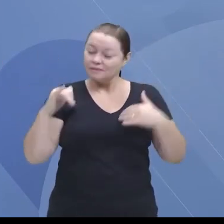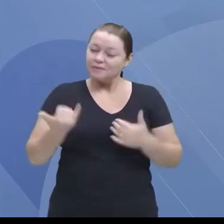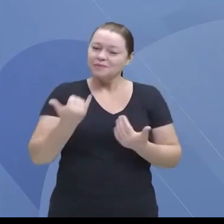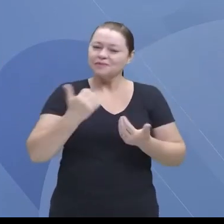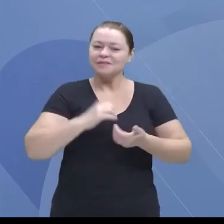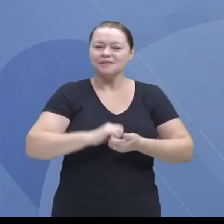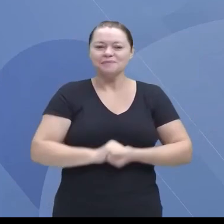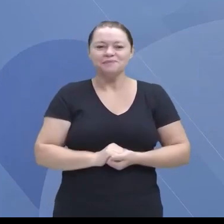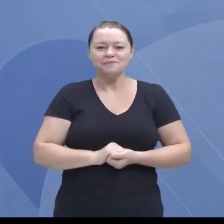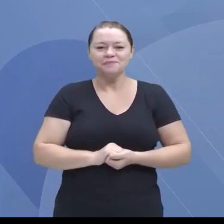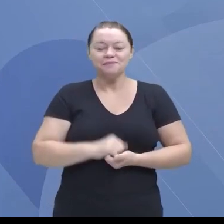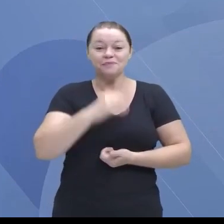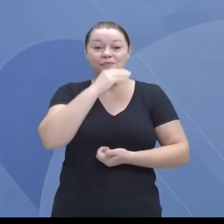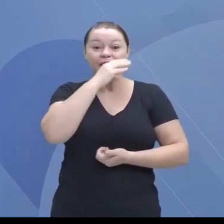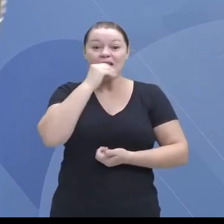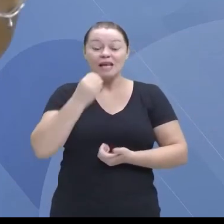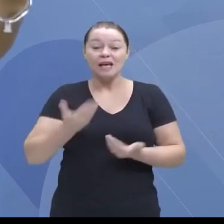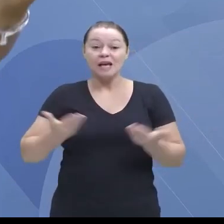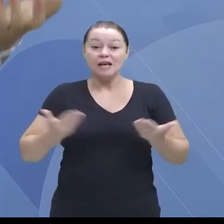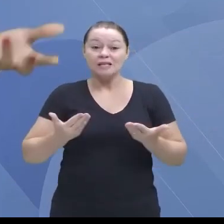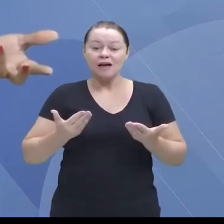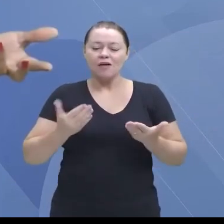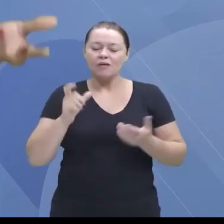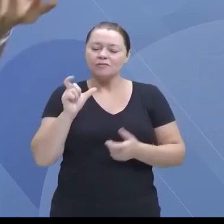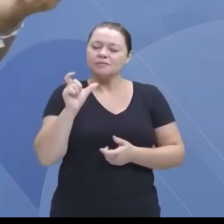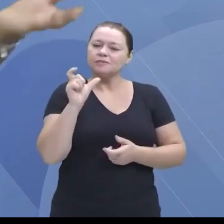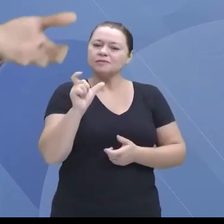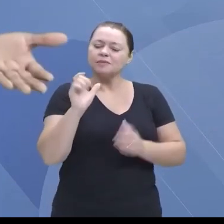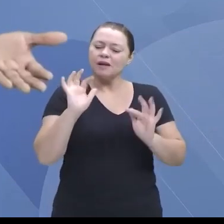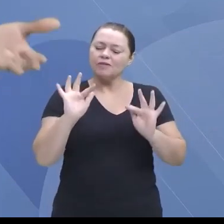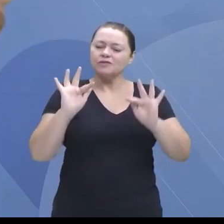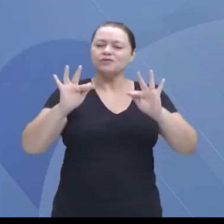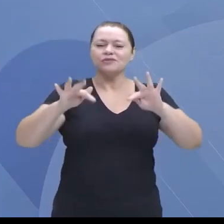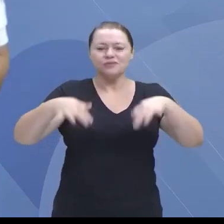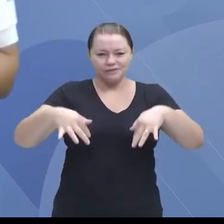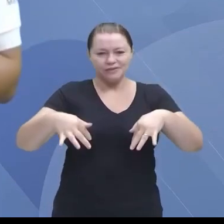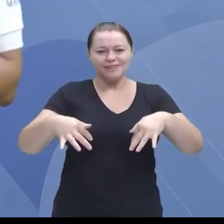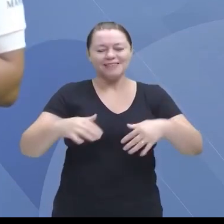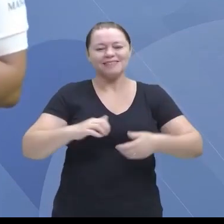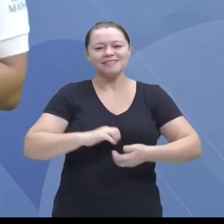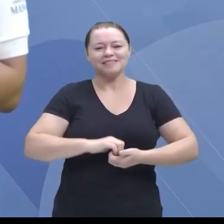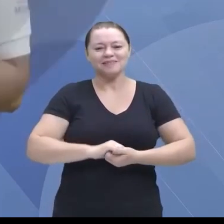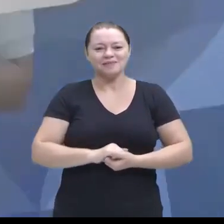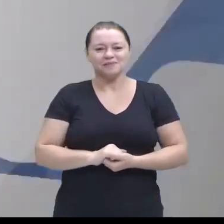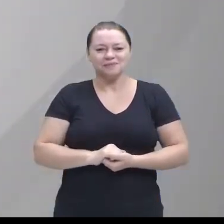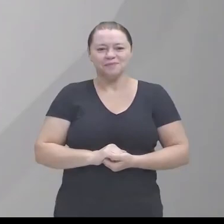agora vamos para nossas considerações finais.